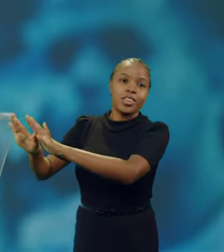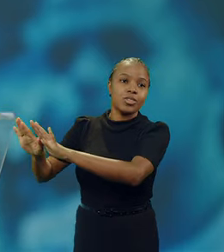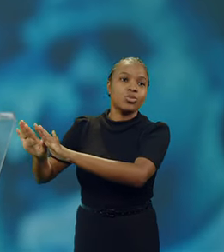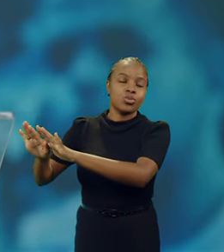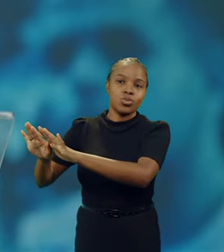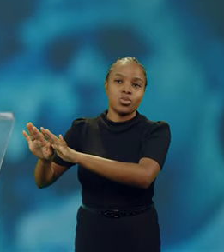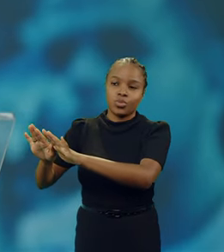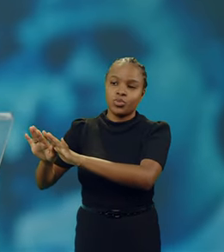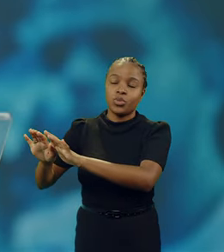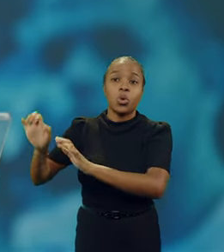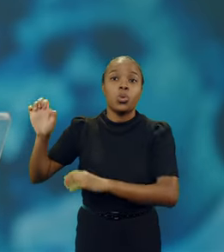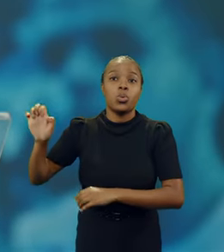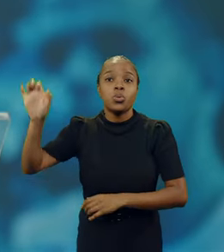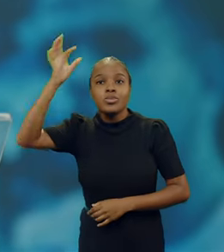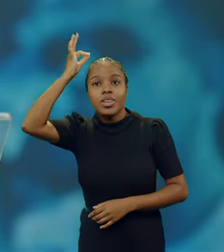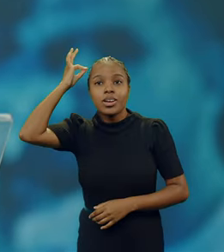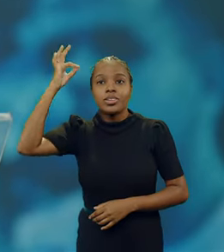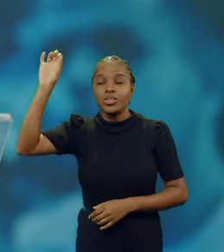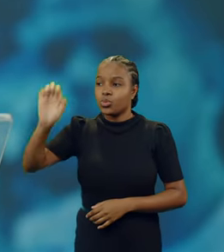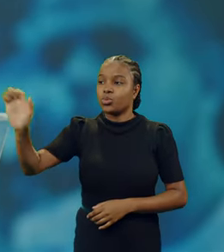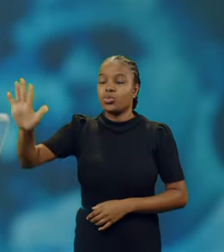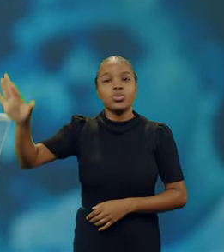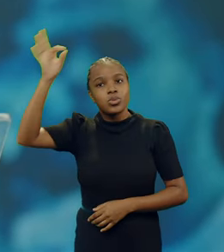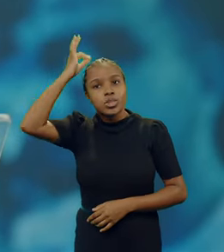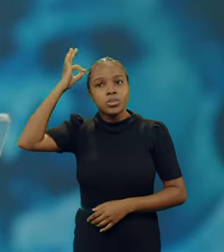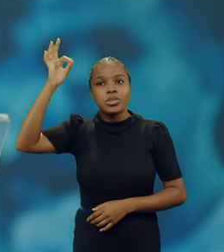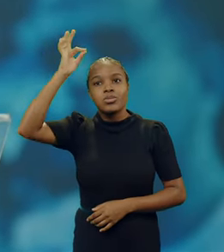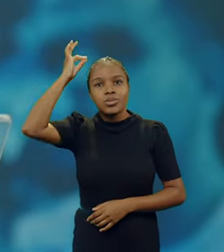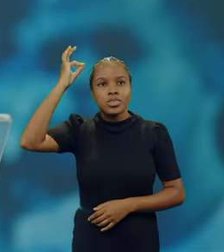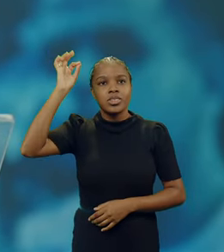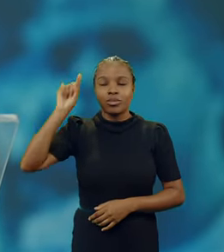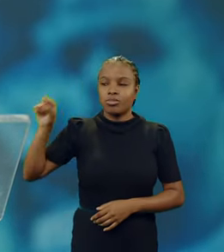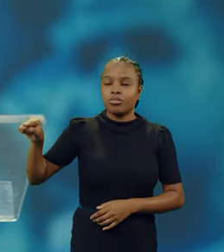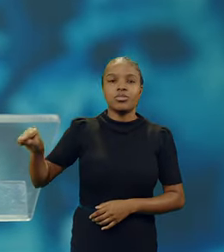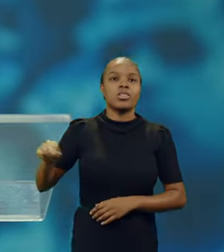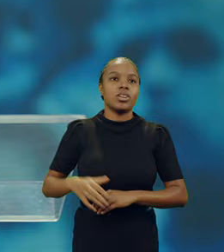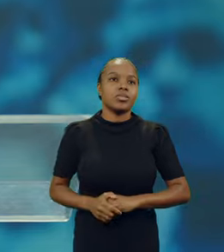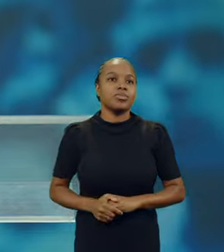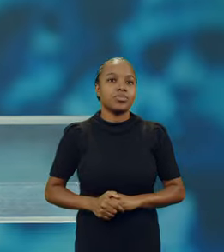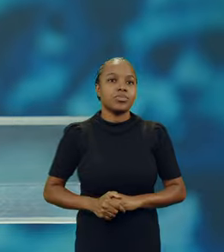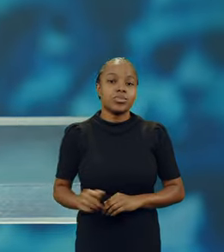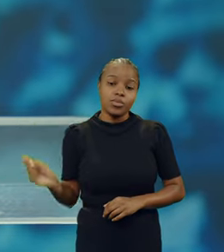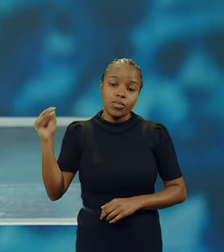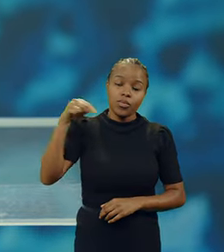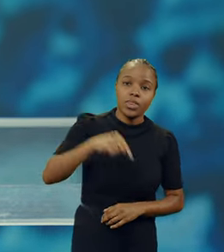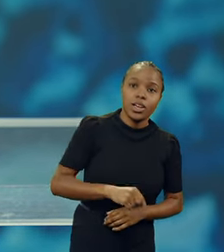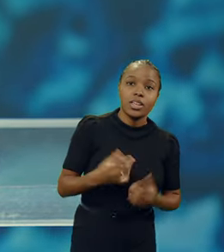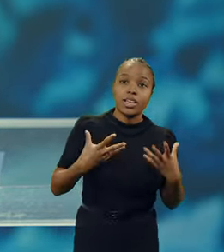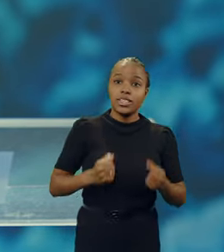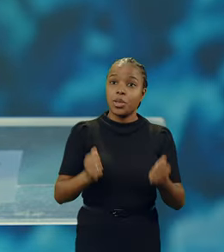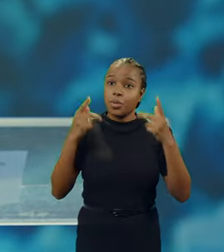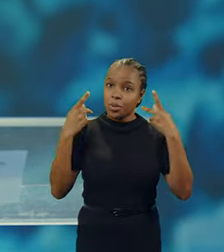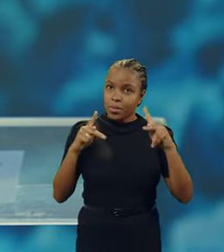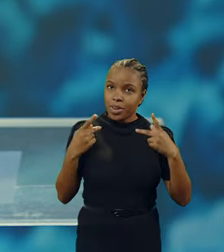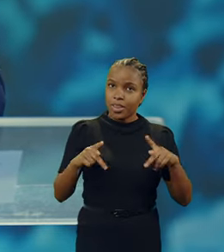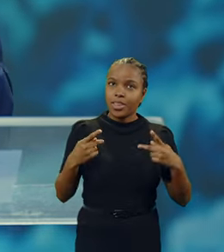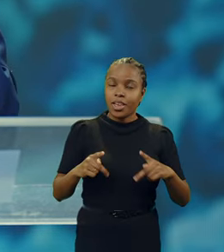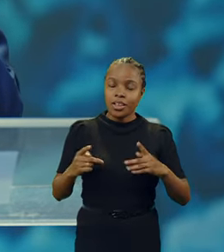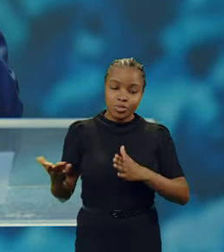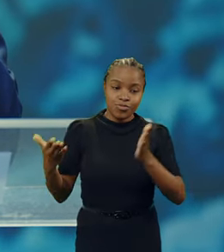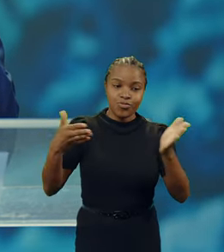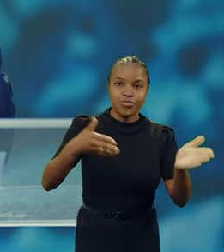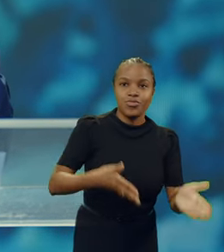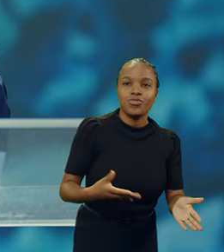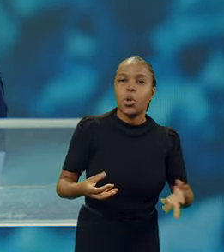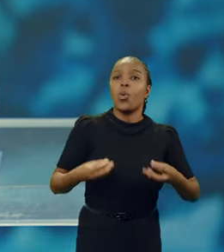vai trazer uma palavra edificadora para nós. E você que aqui está, vamos recebê-lo como? Com tristeza ou